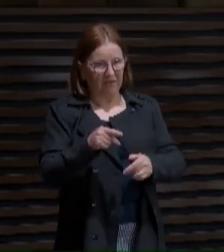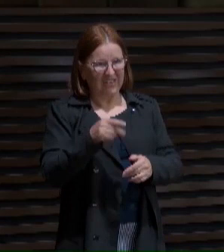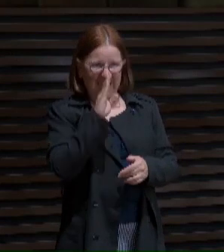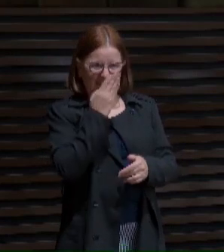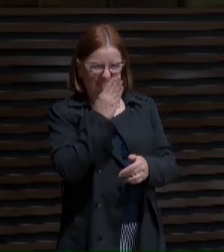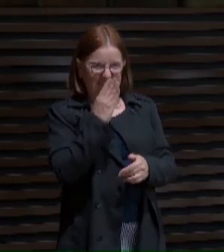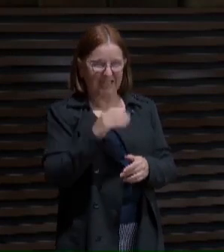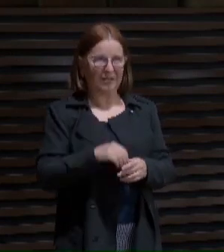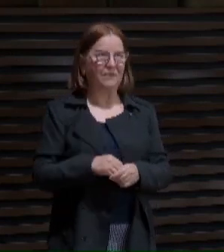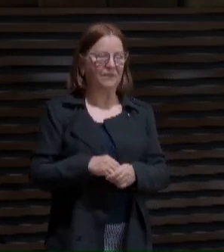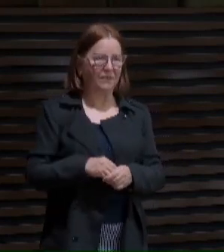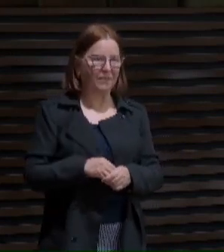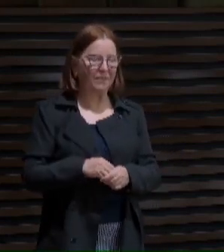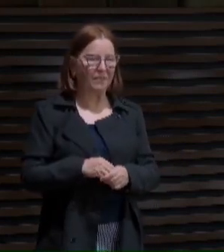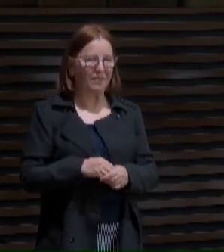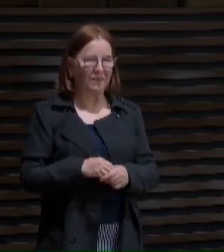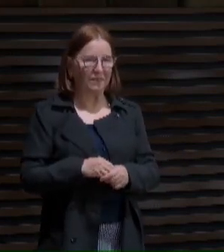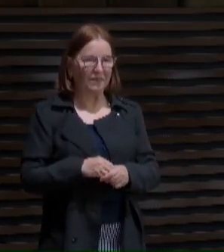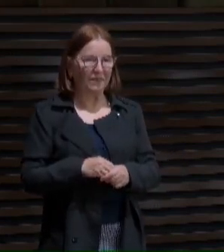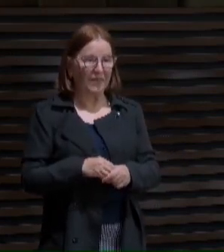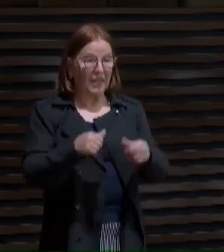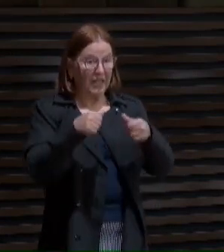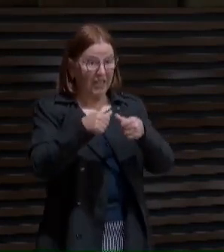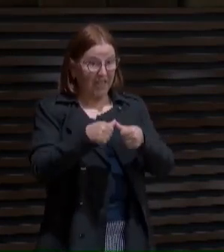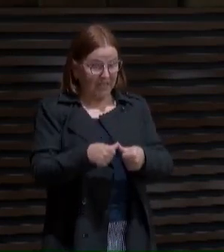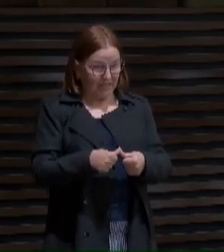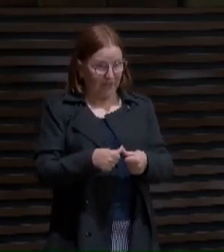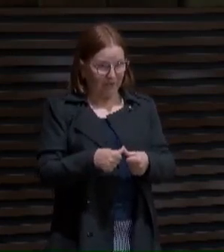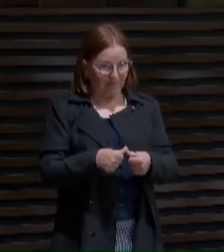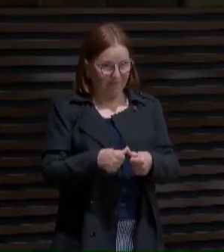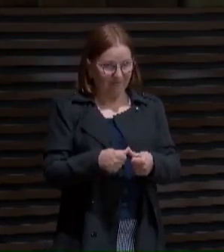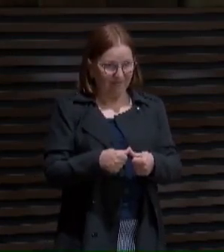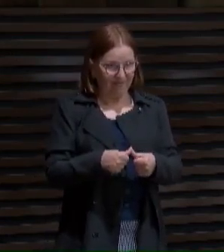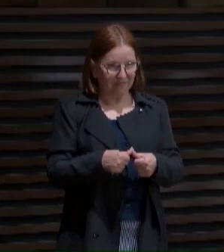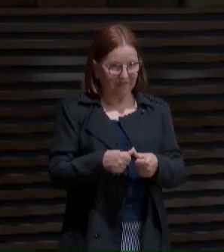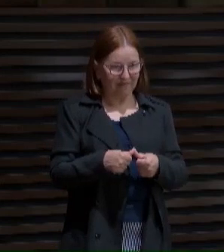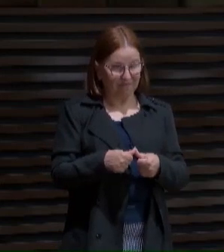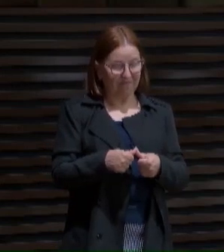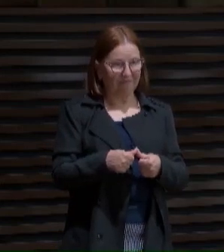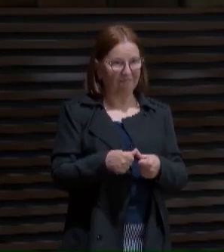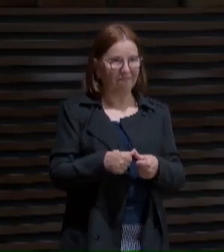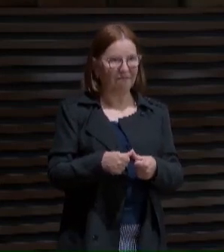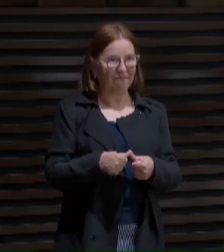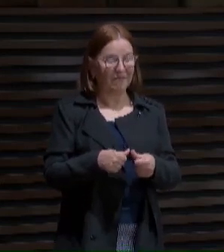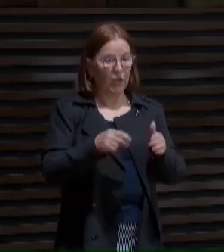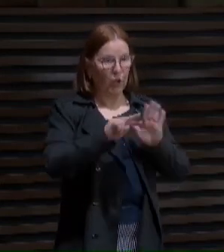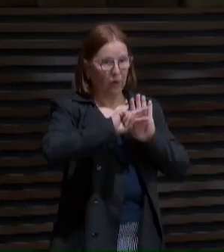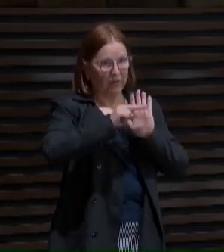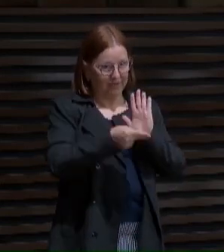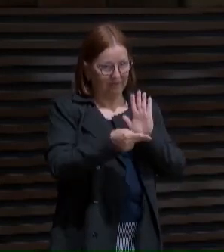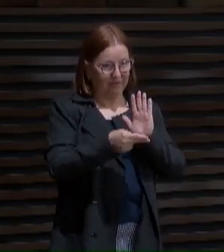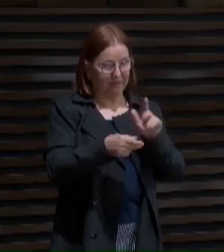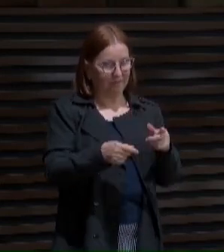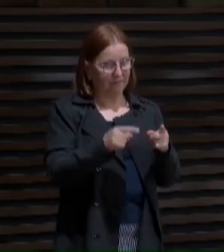na sua autossuficiência. E isso levou e leva a algumas questões. A primeira delas,